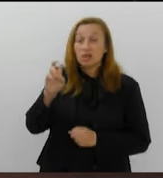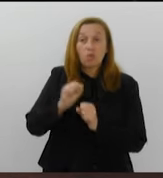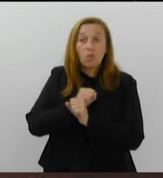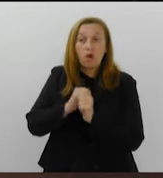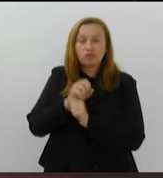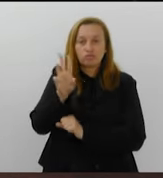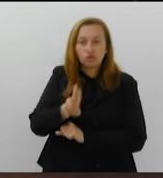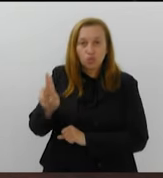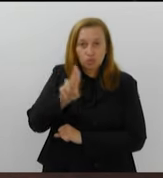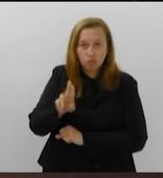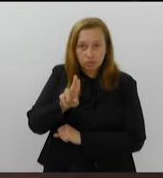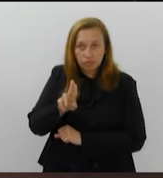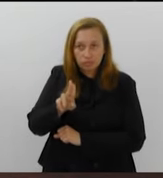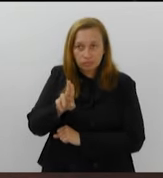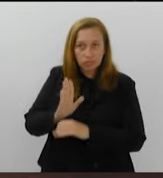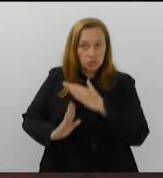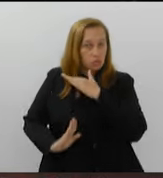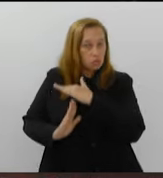de uso.